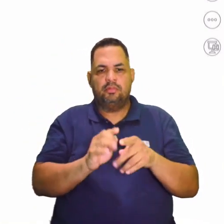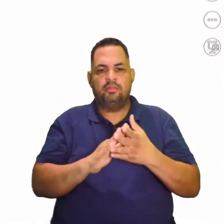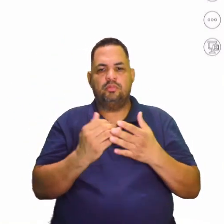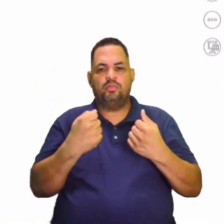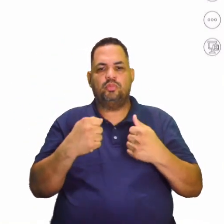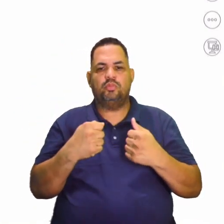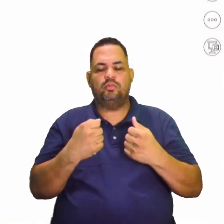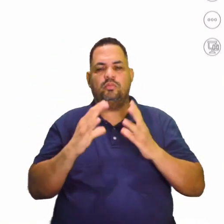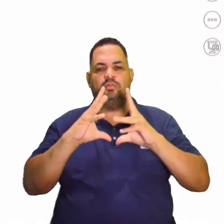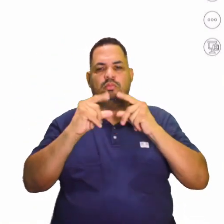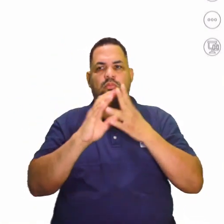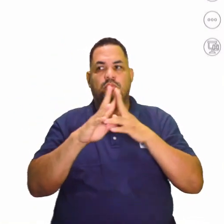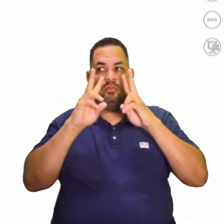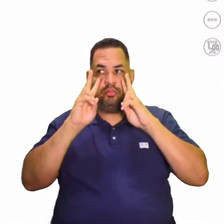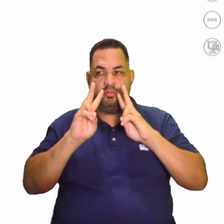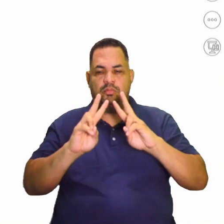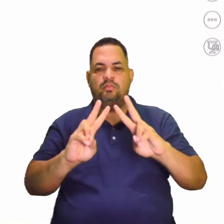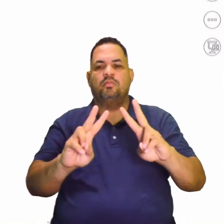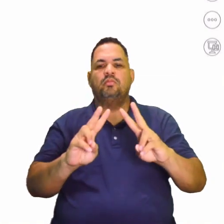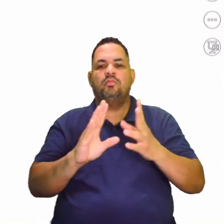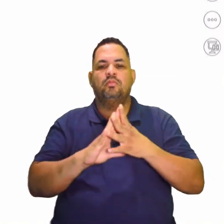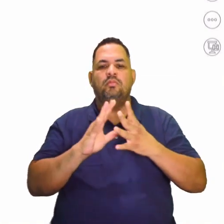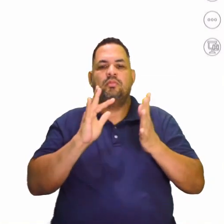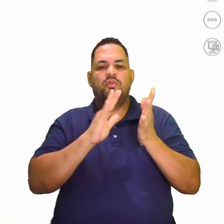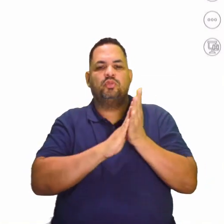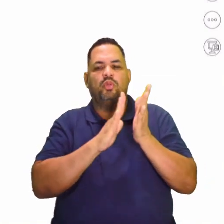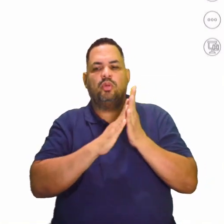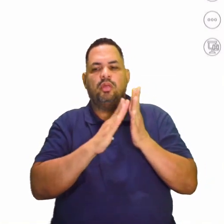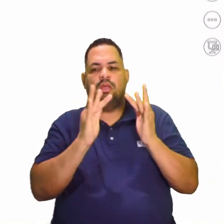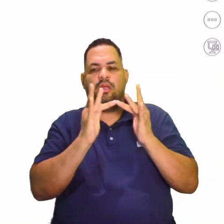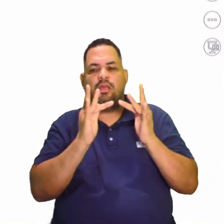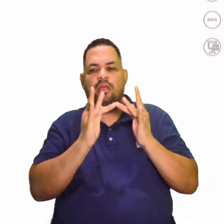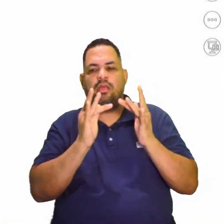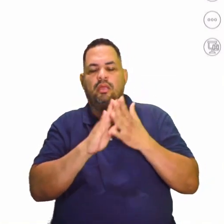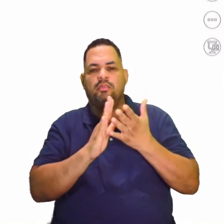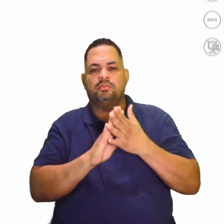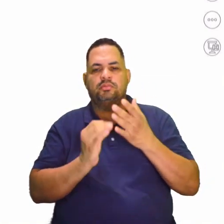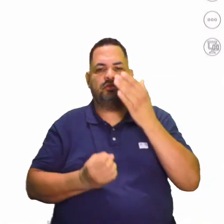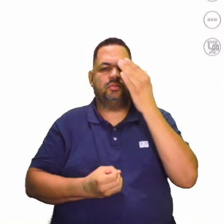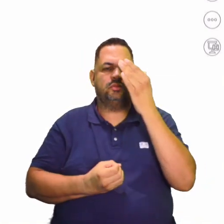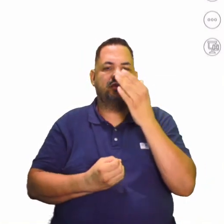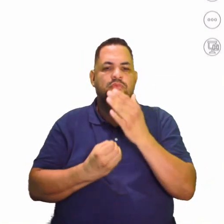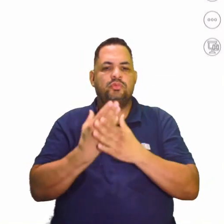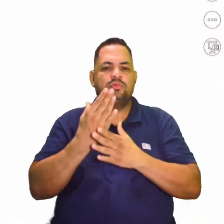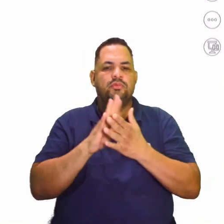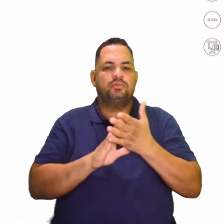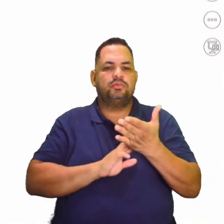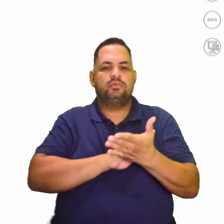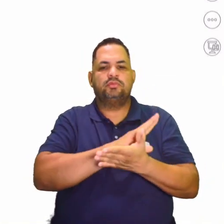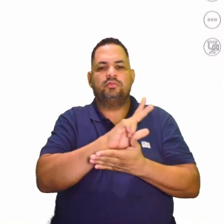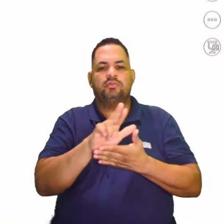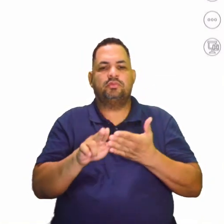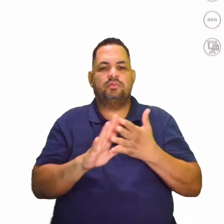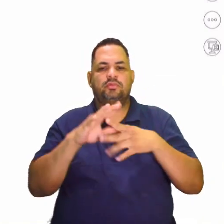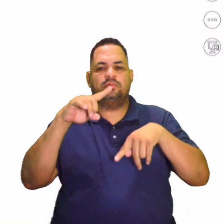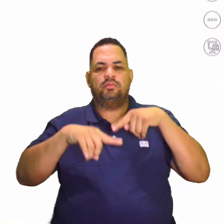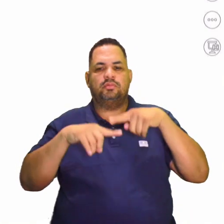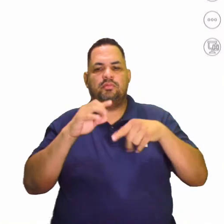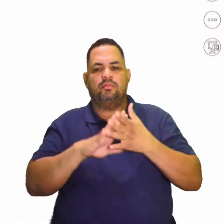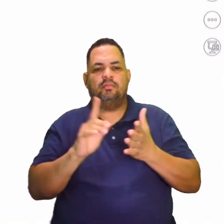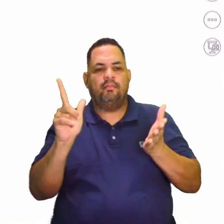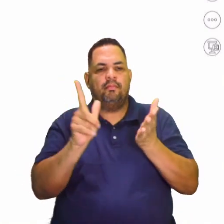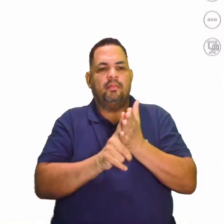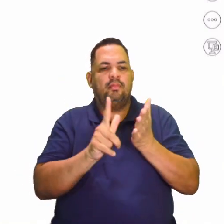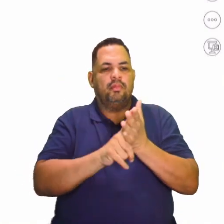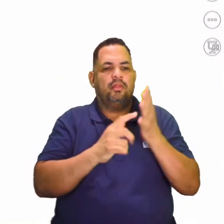que podemos visualizar, tocar. São criadas, então, a partir de vários materiais, né, como, por